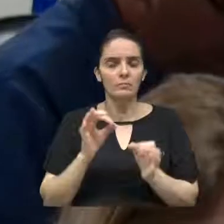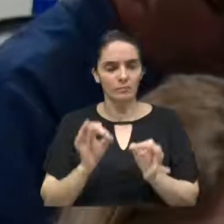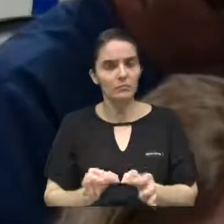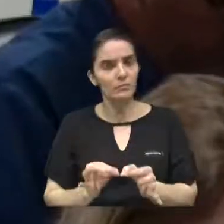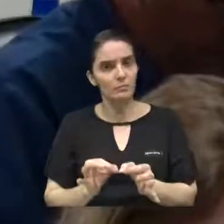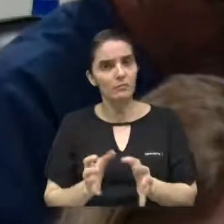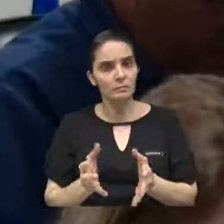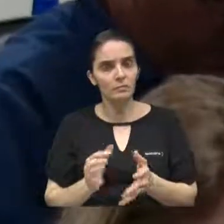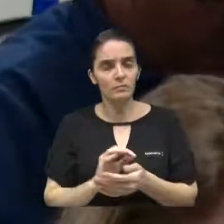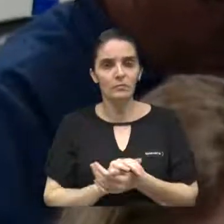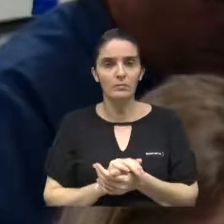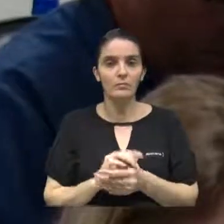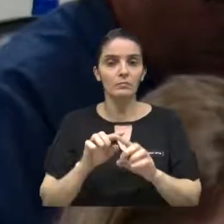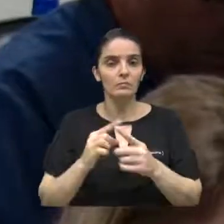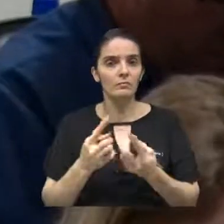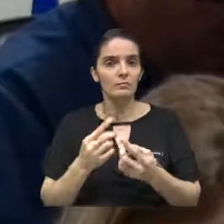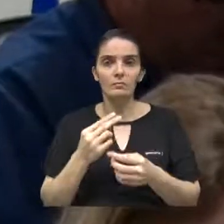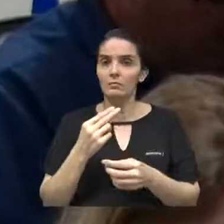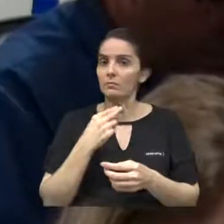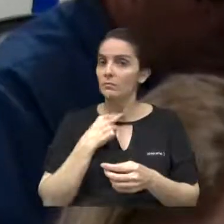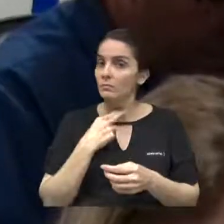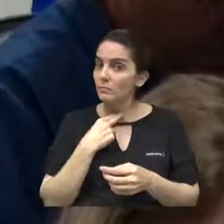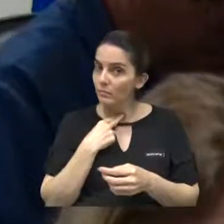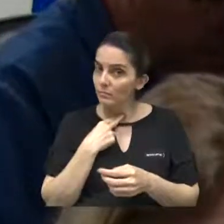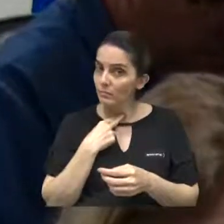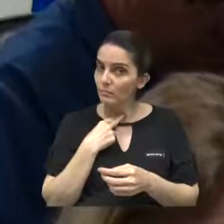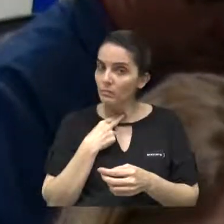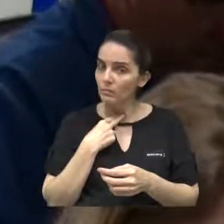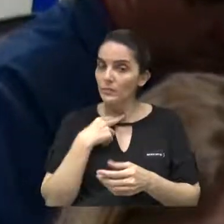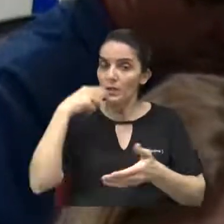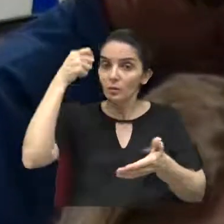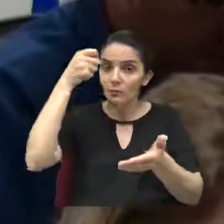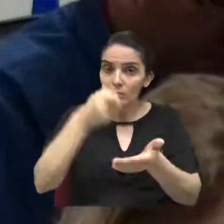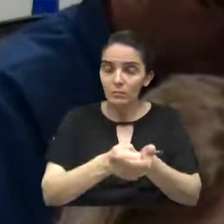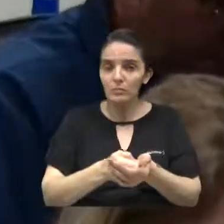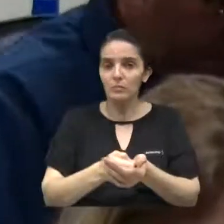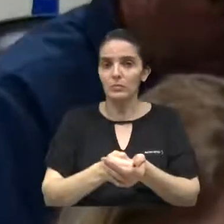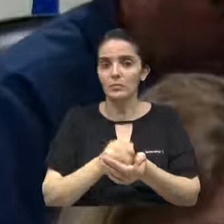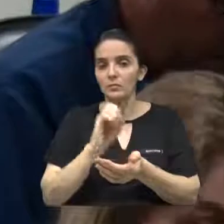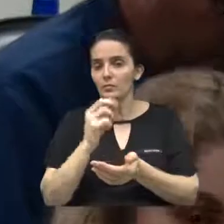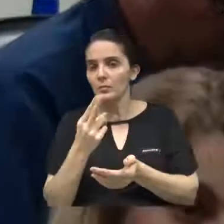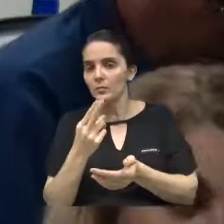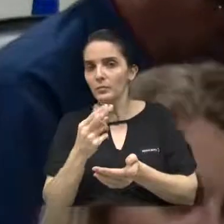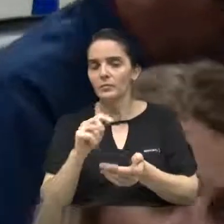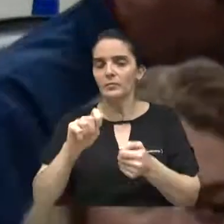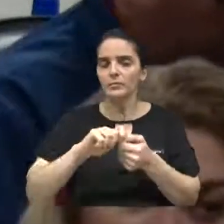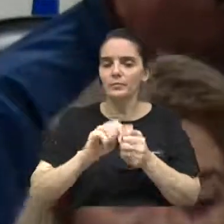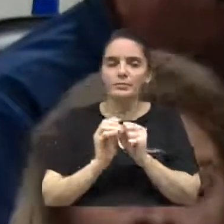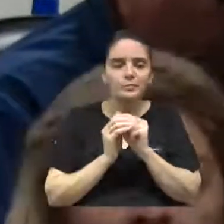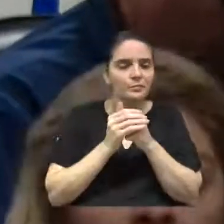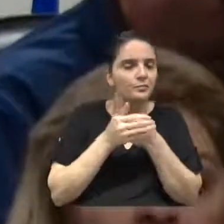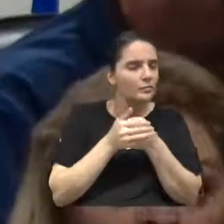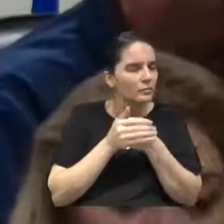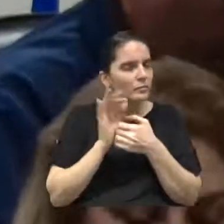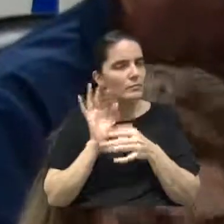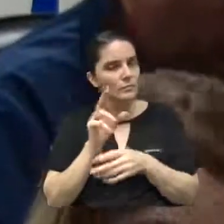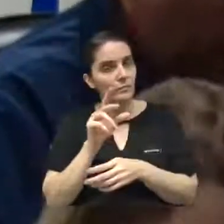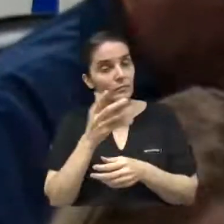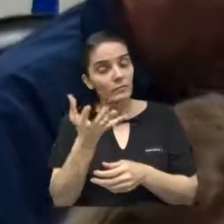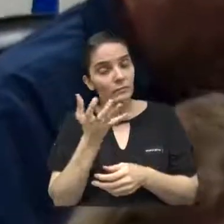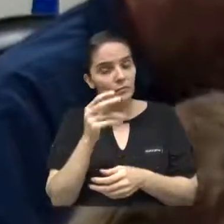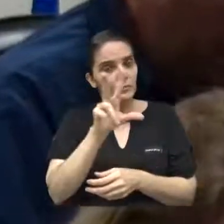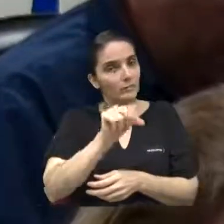capitalismo. Mas o que não pode é fazer de forma velada, de forma que